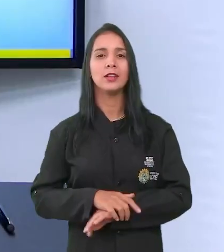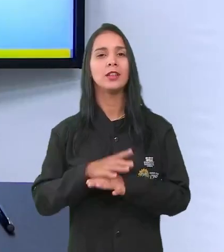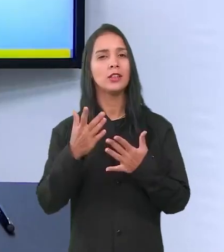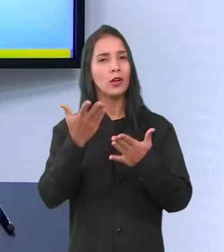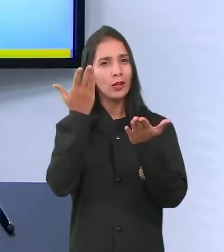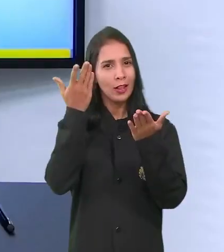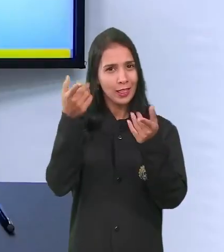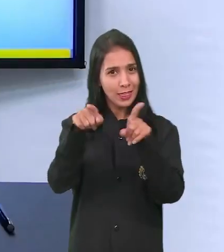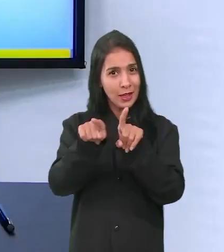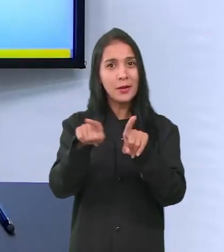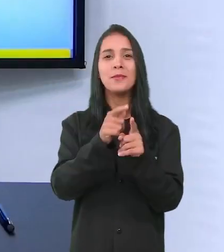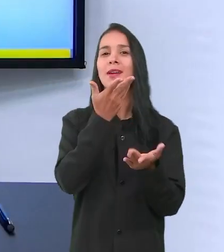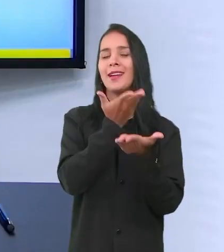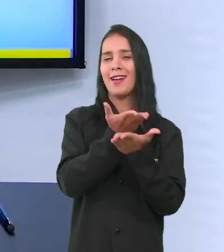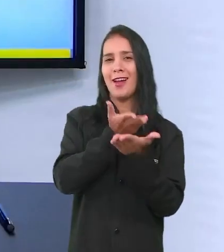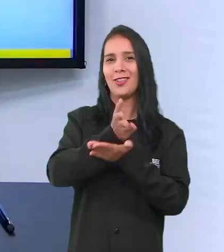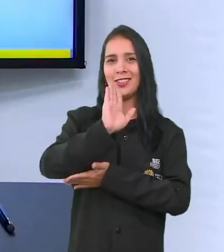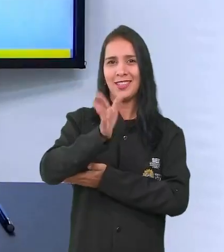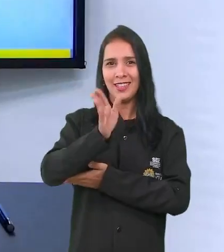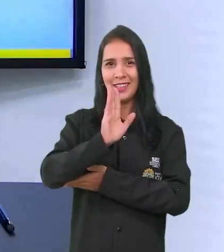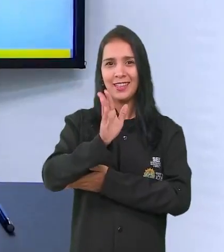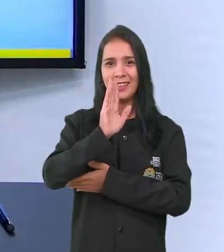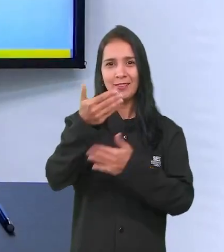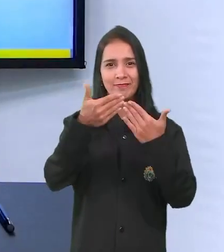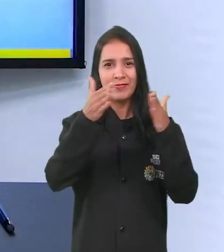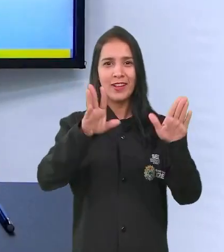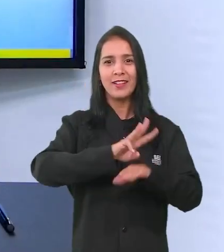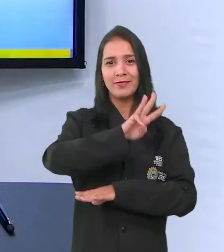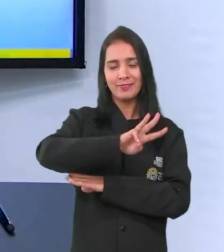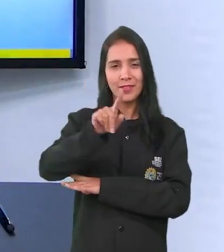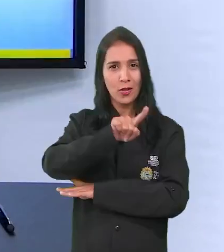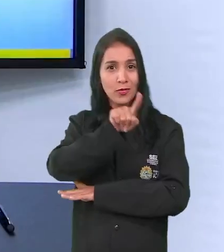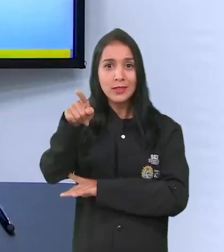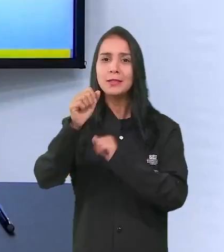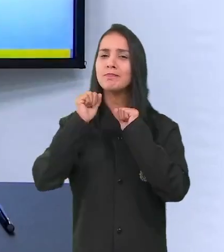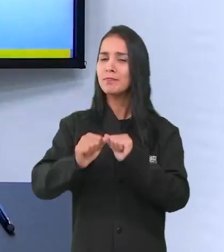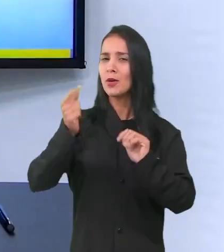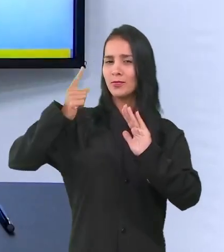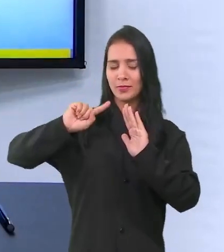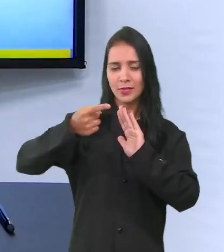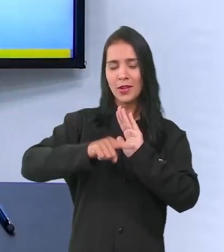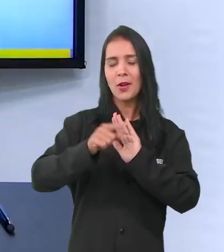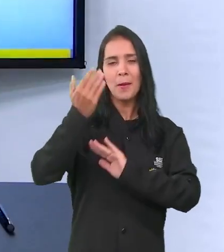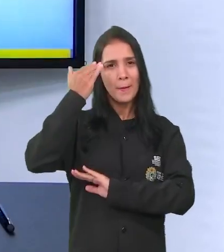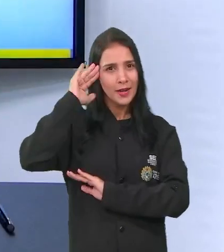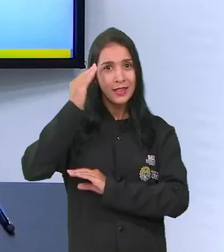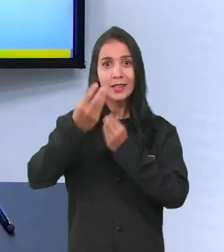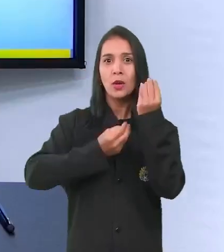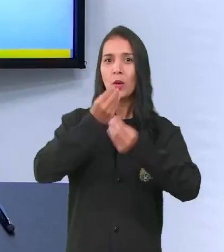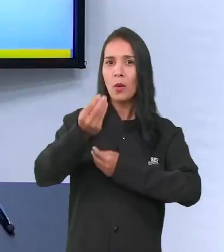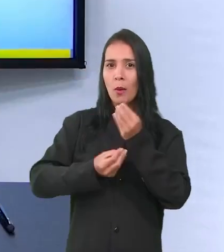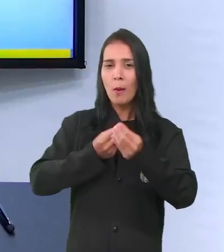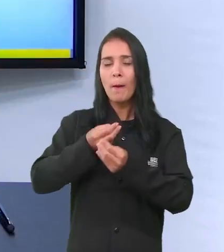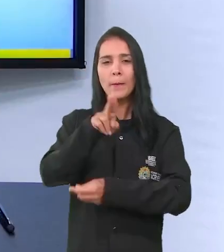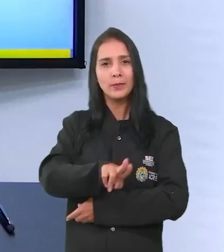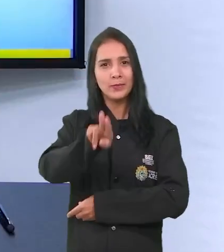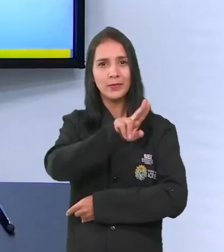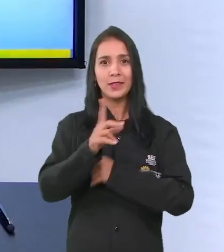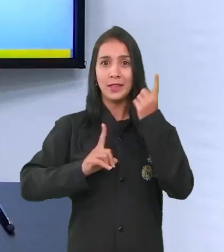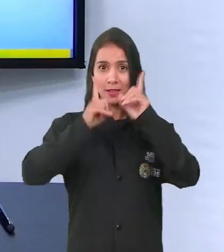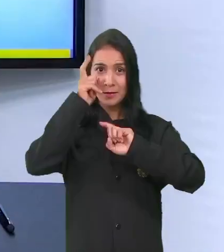também está disponível, você pode se aprofundar mais para saber como que funciona a expressão corporal dentro da